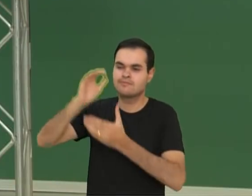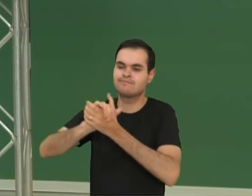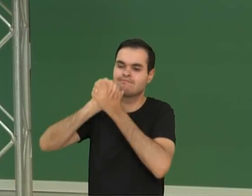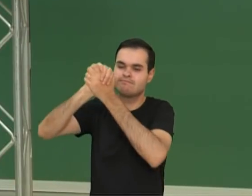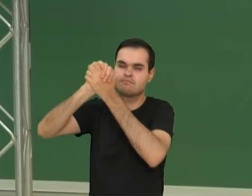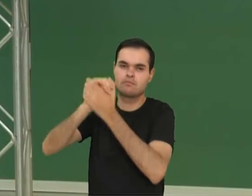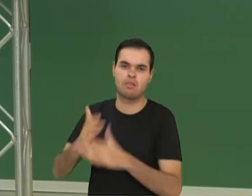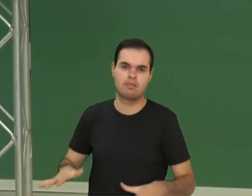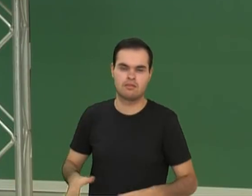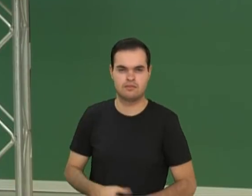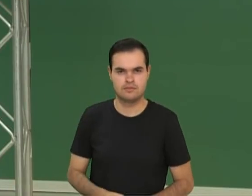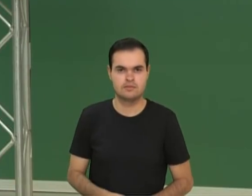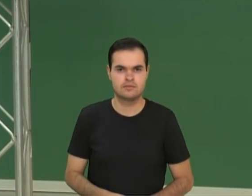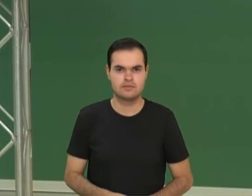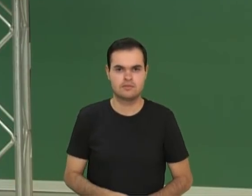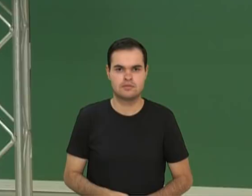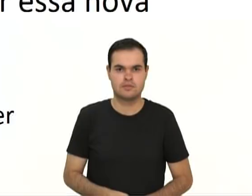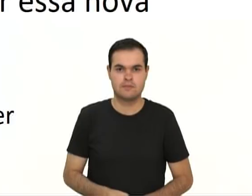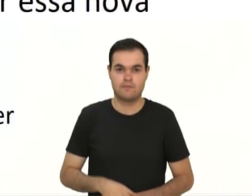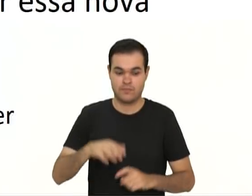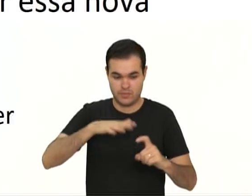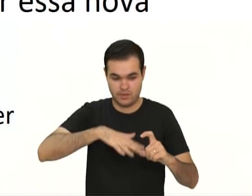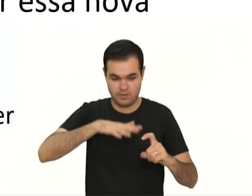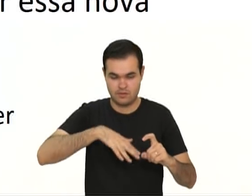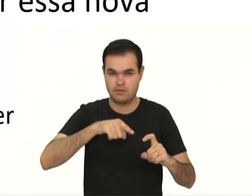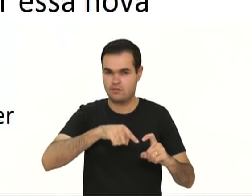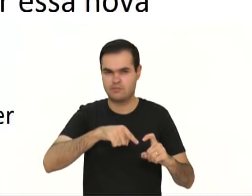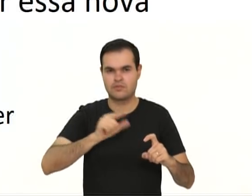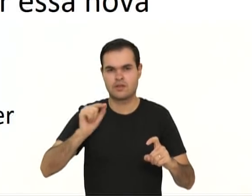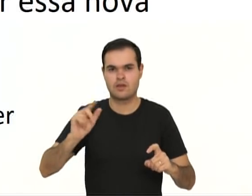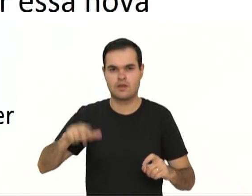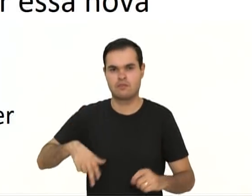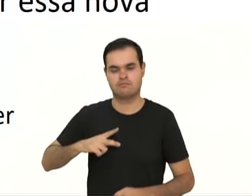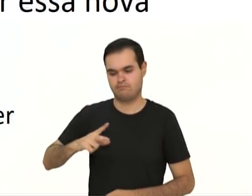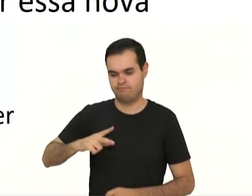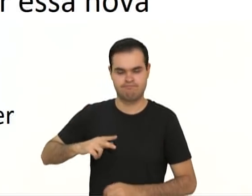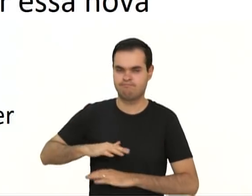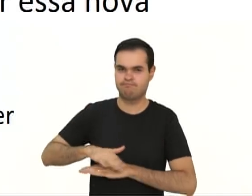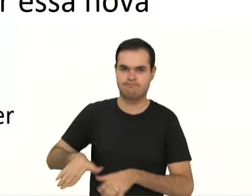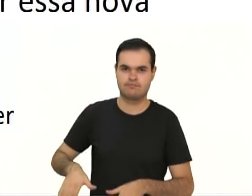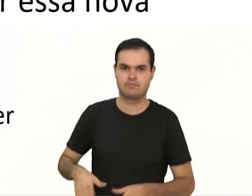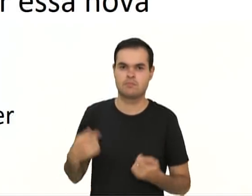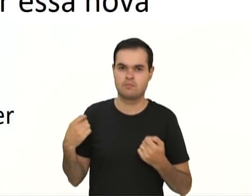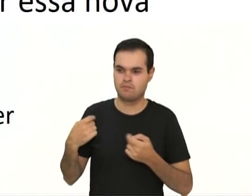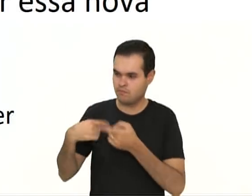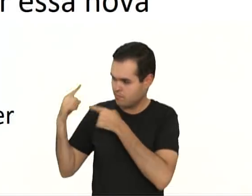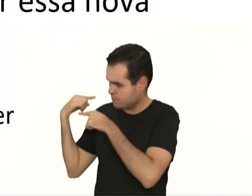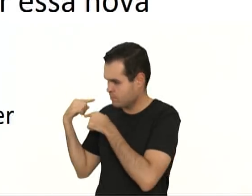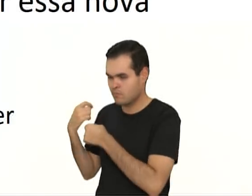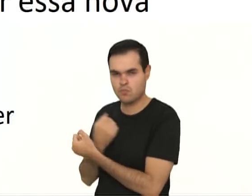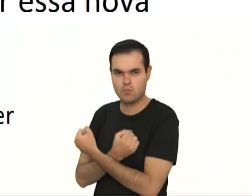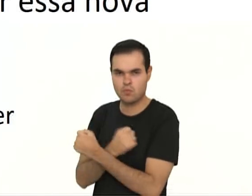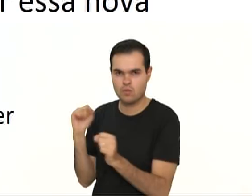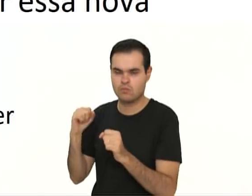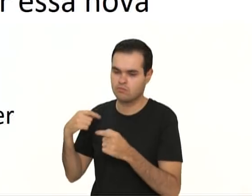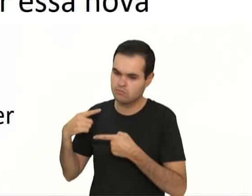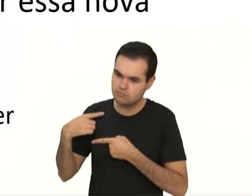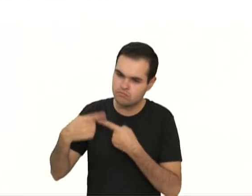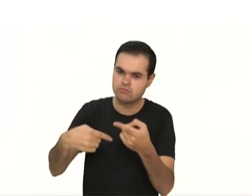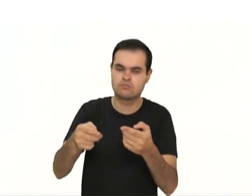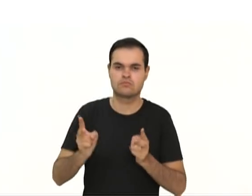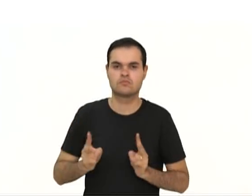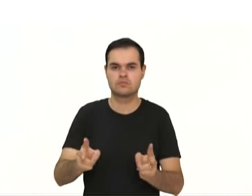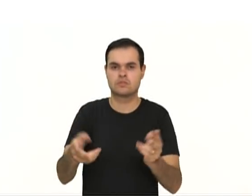se tornou um mito e, já que é impossível retroceder, é preciso gerir essa nova imagem